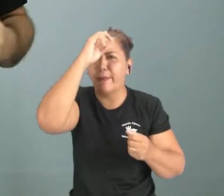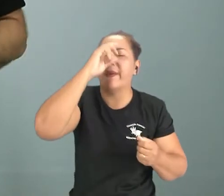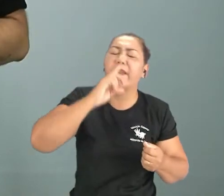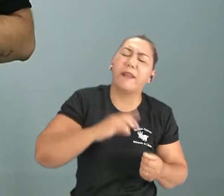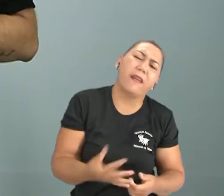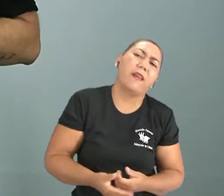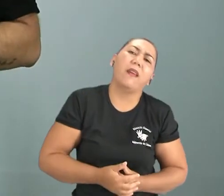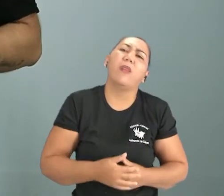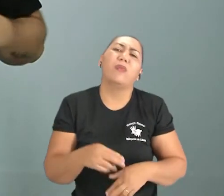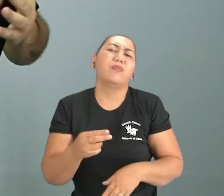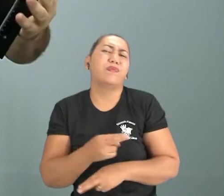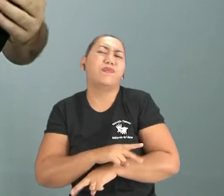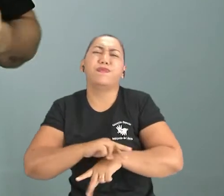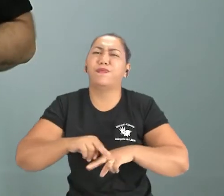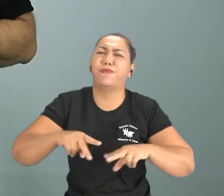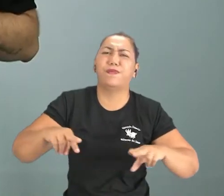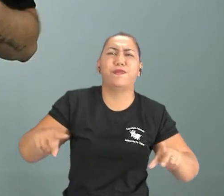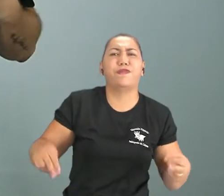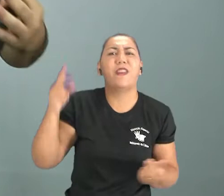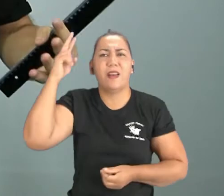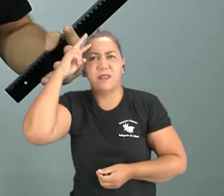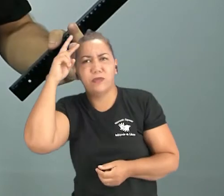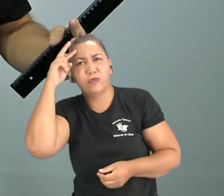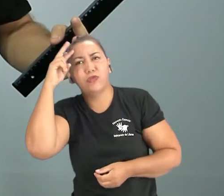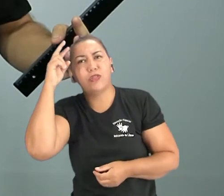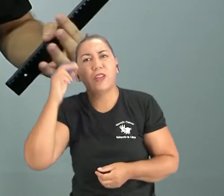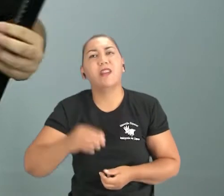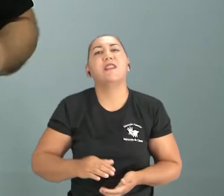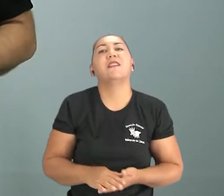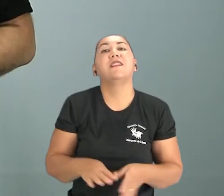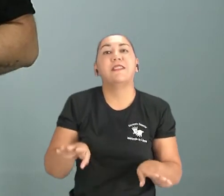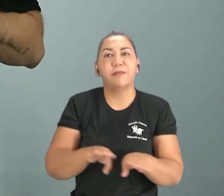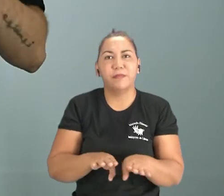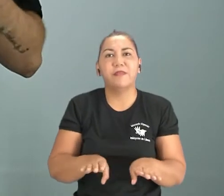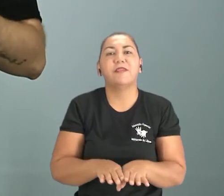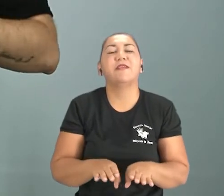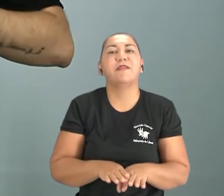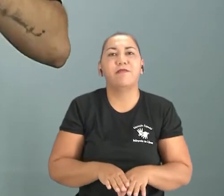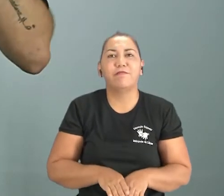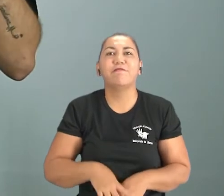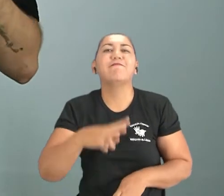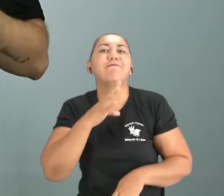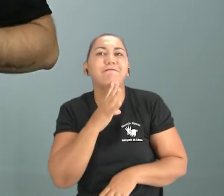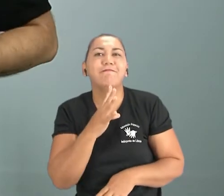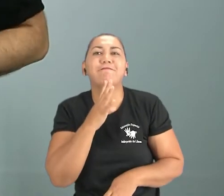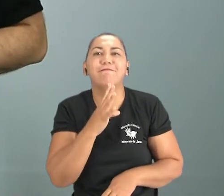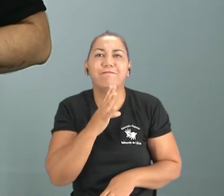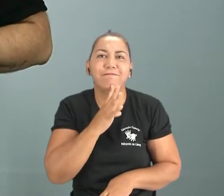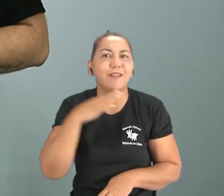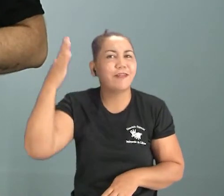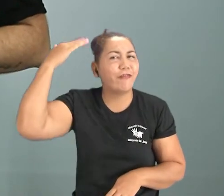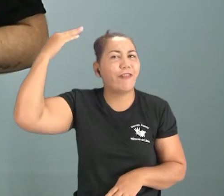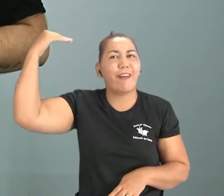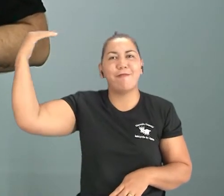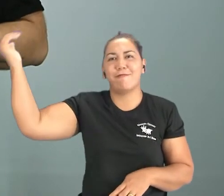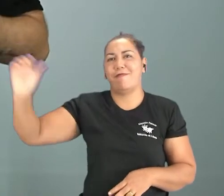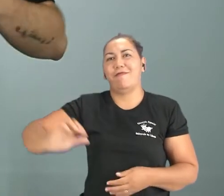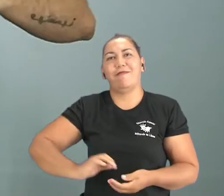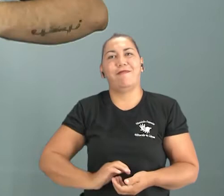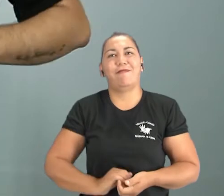conhece já participou de várias histórias até do Ziraldo então ele é muito famoso